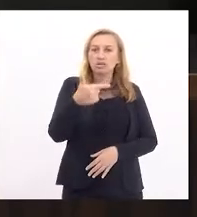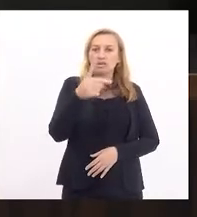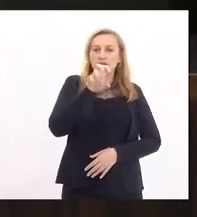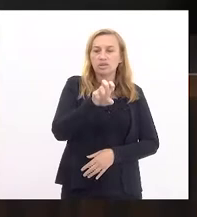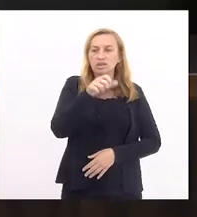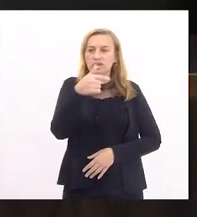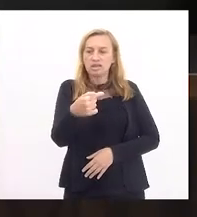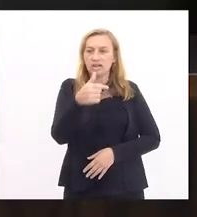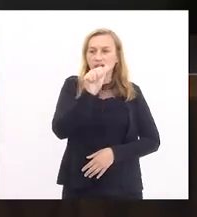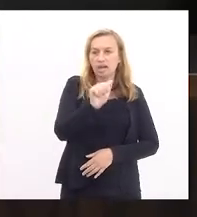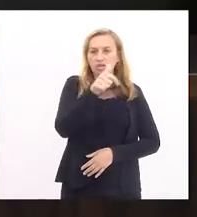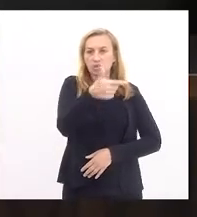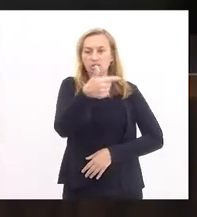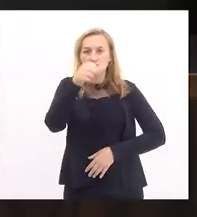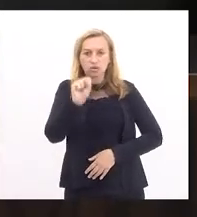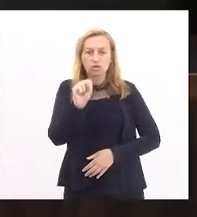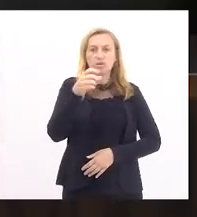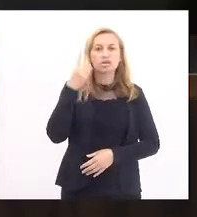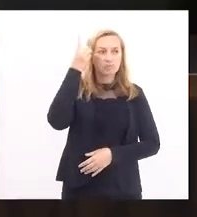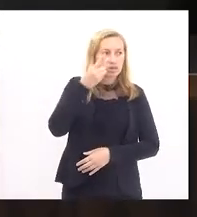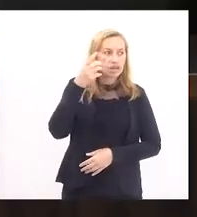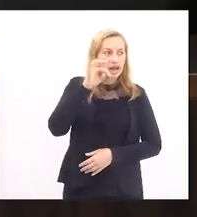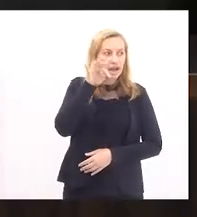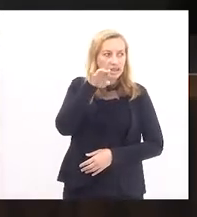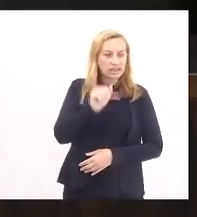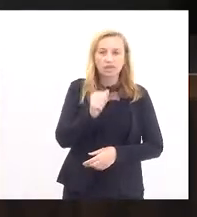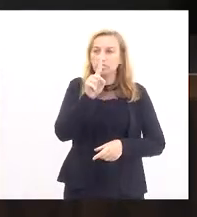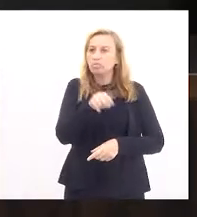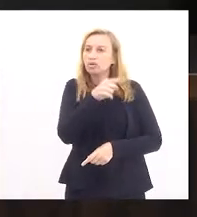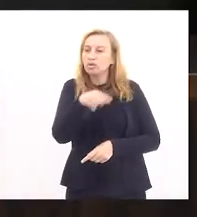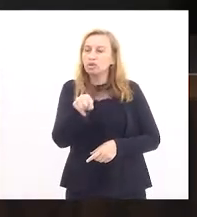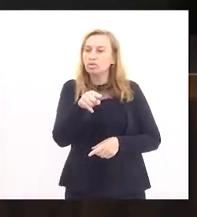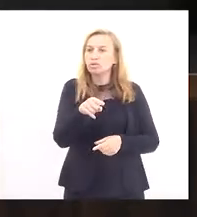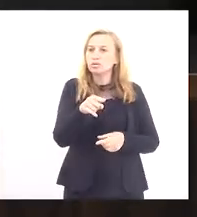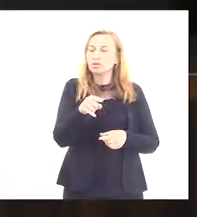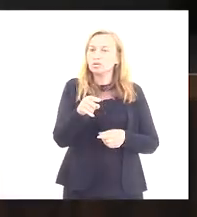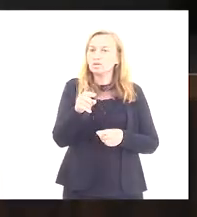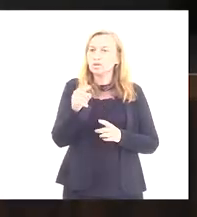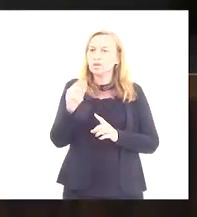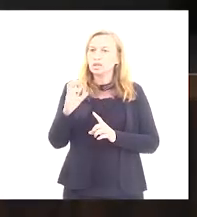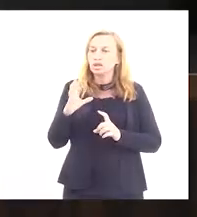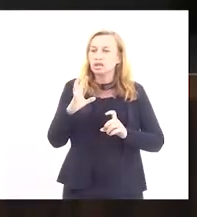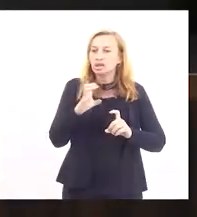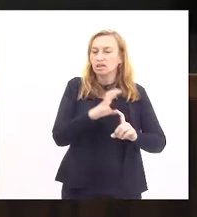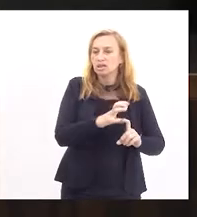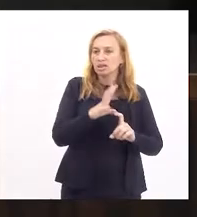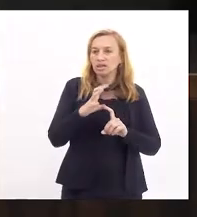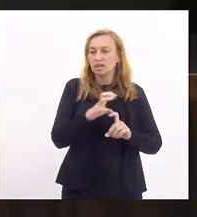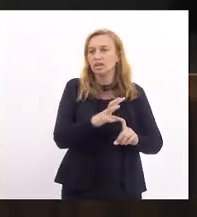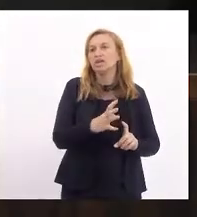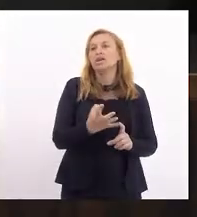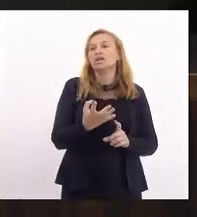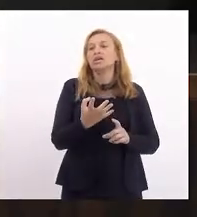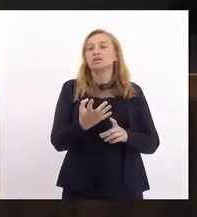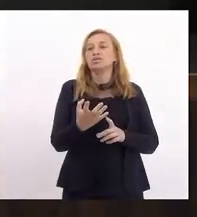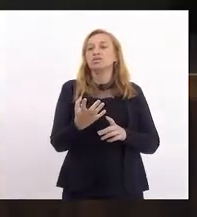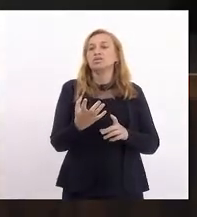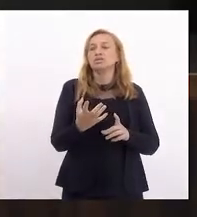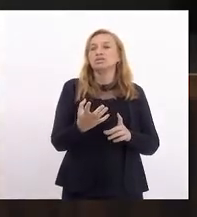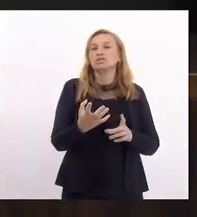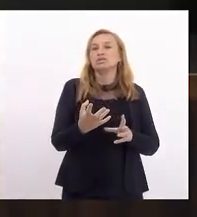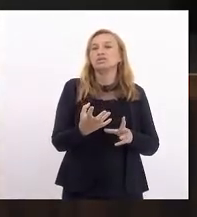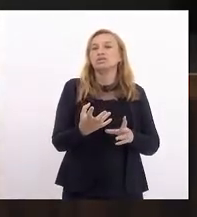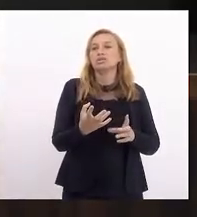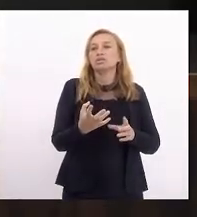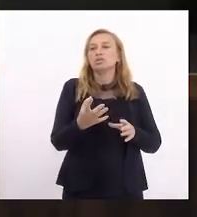a de 18 de autoria do deputado Átila Nunes que proíbe o assédio religioso em ambientes públicos e privados no estado